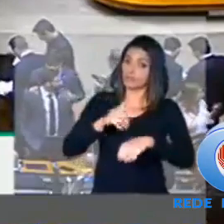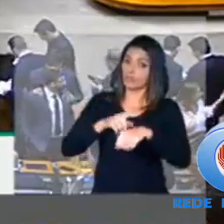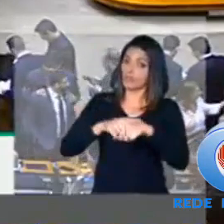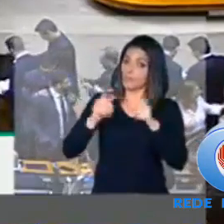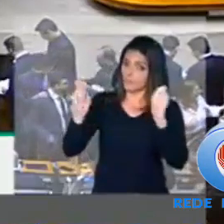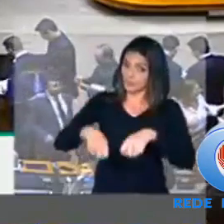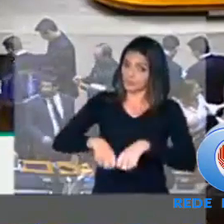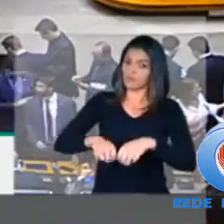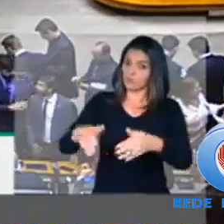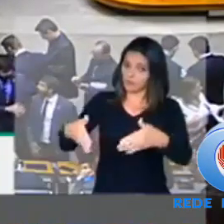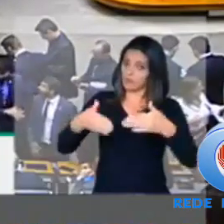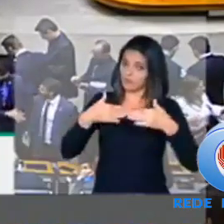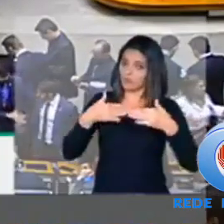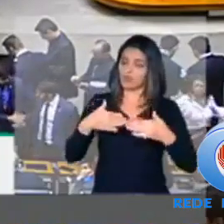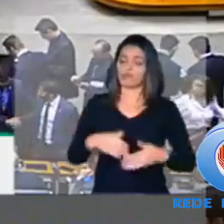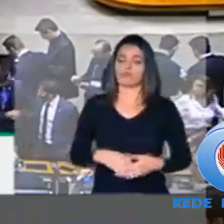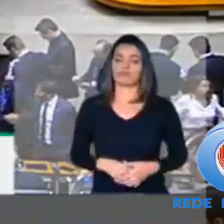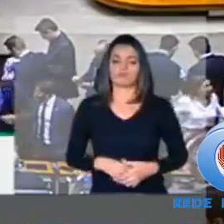Claro. Podemos.